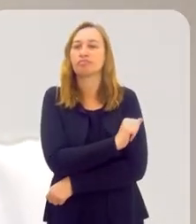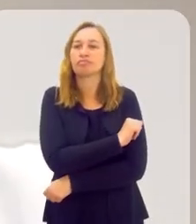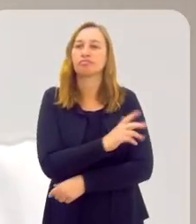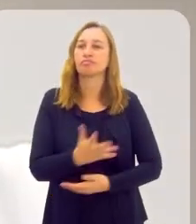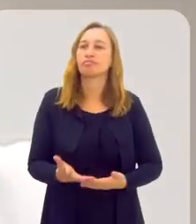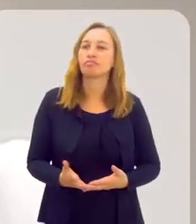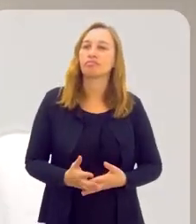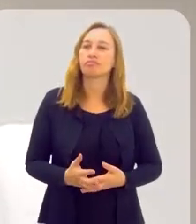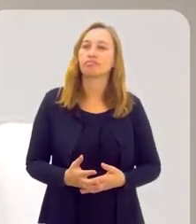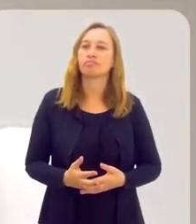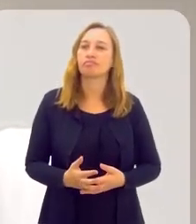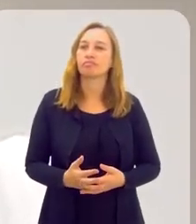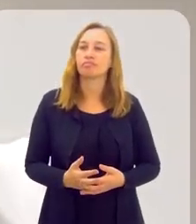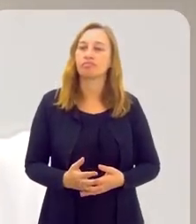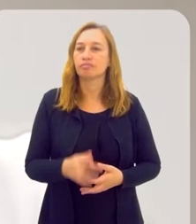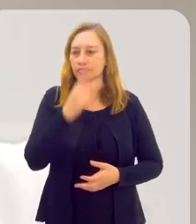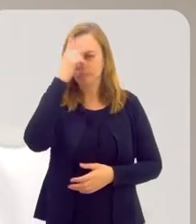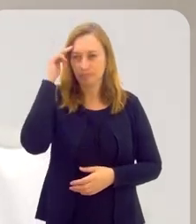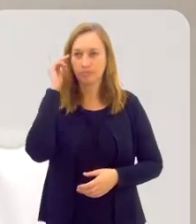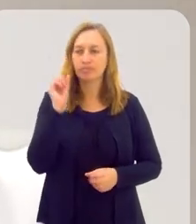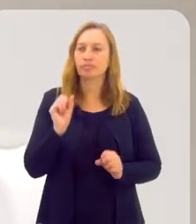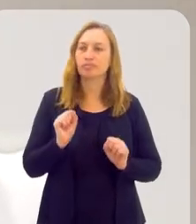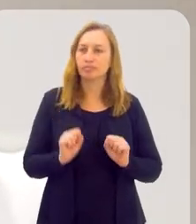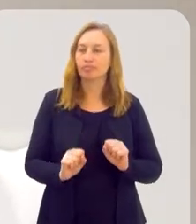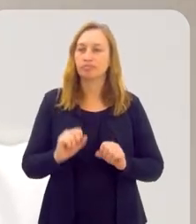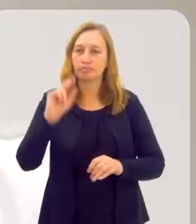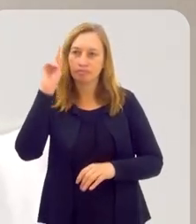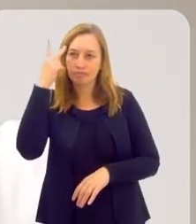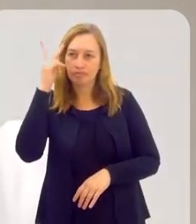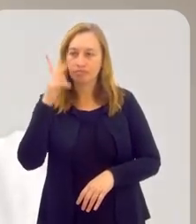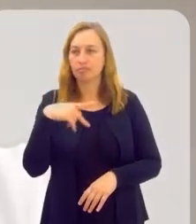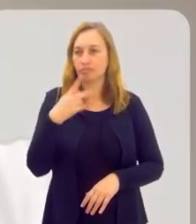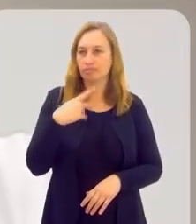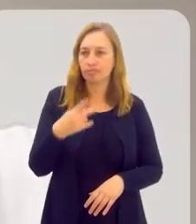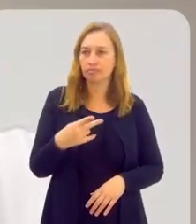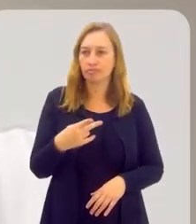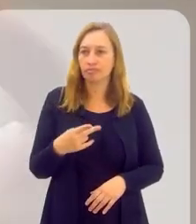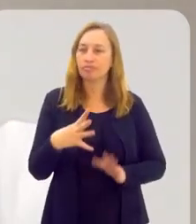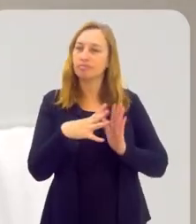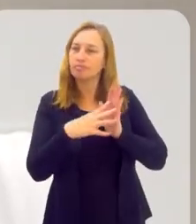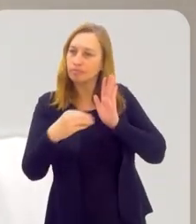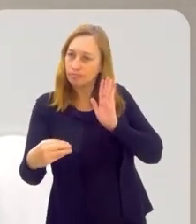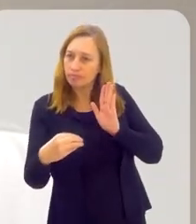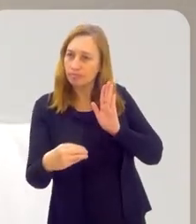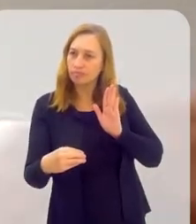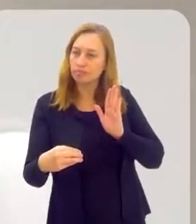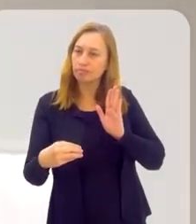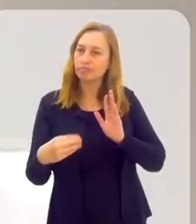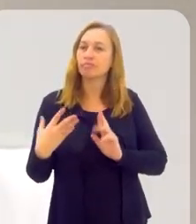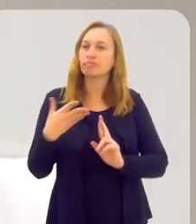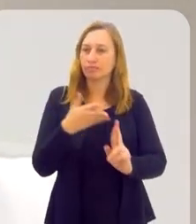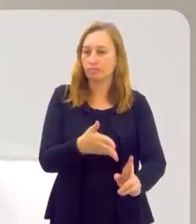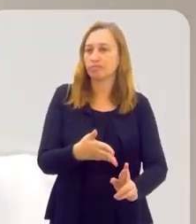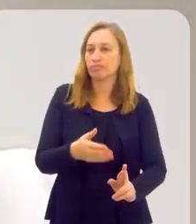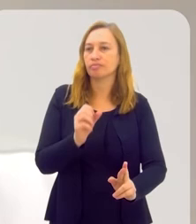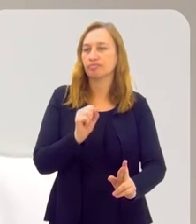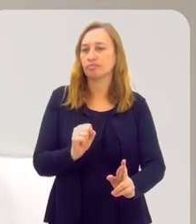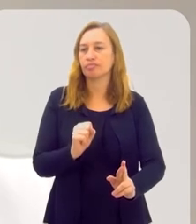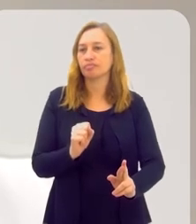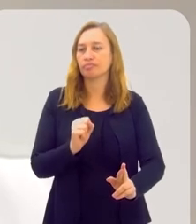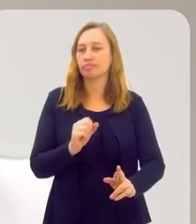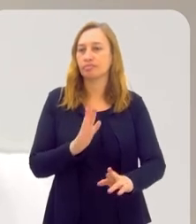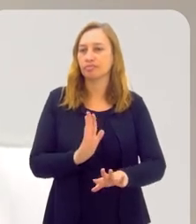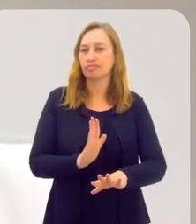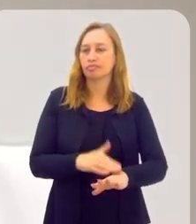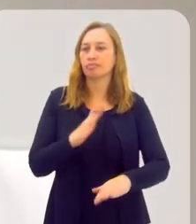um patamar elevado, ou alguém que pode contar a sua história, então esse modelo e essa referência pode ter um caráter muito